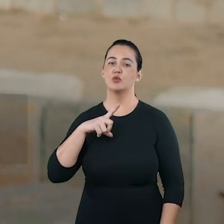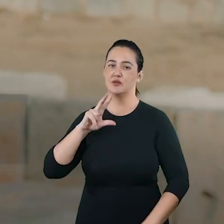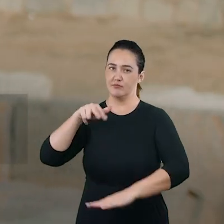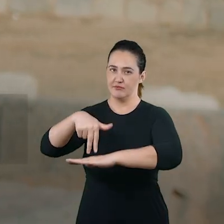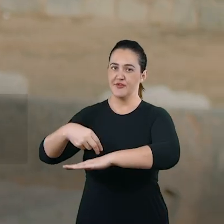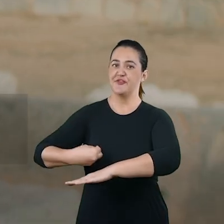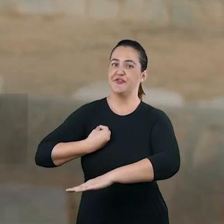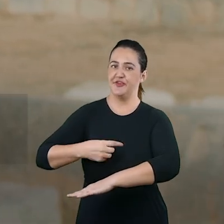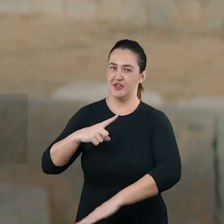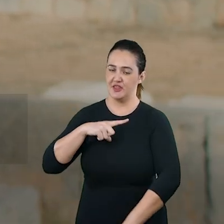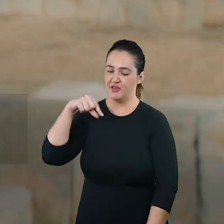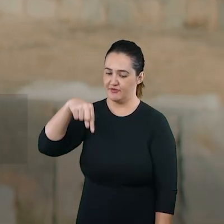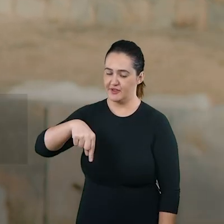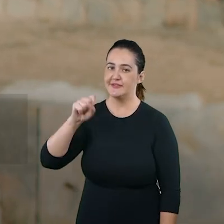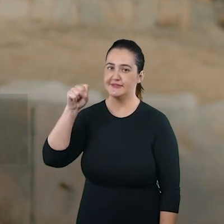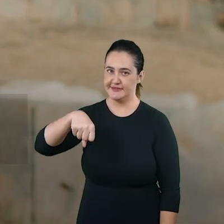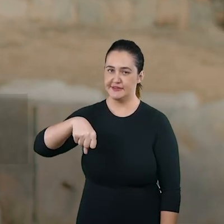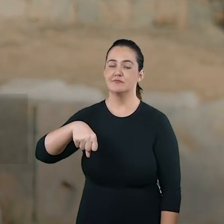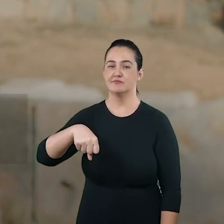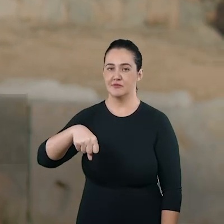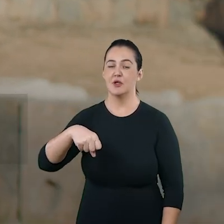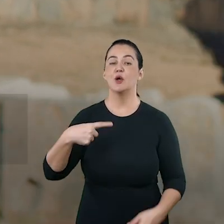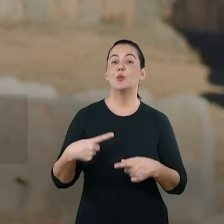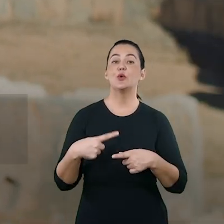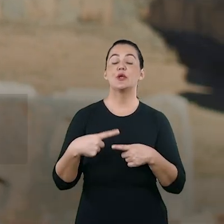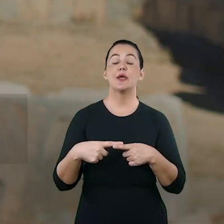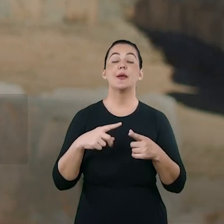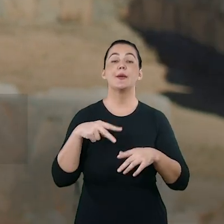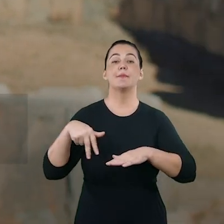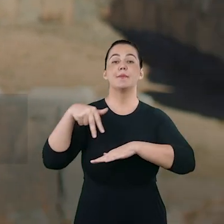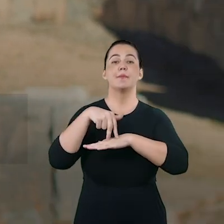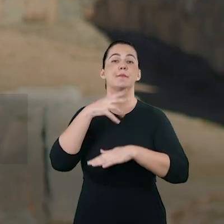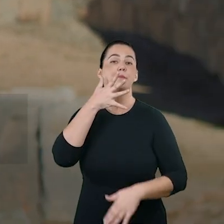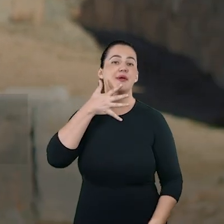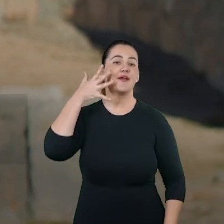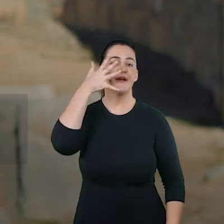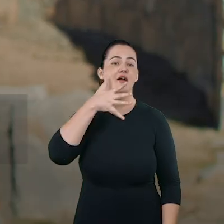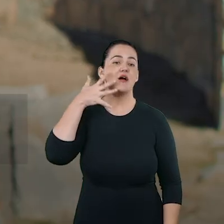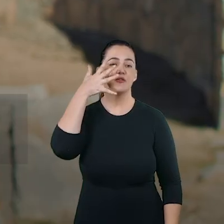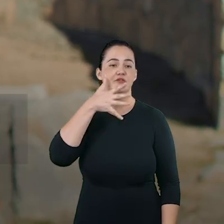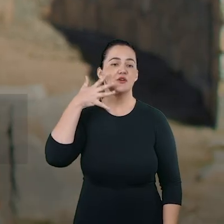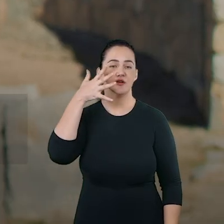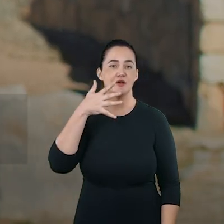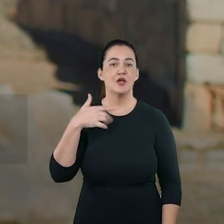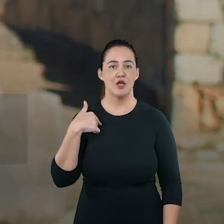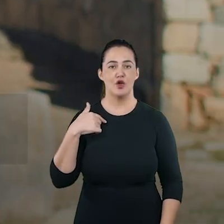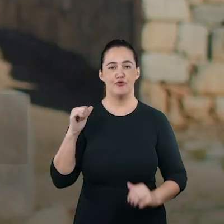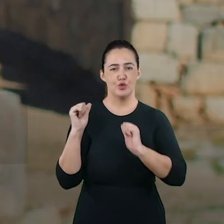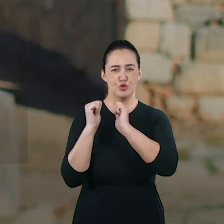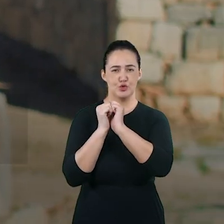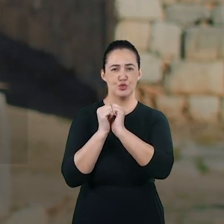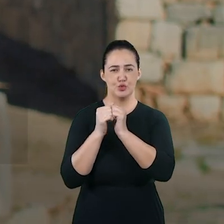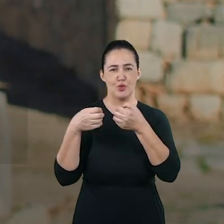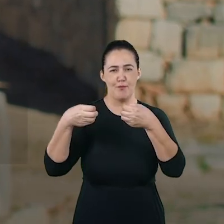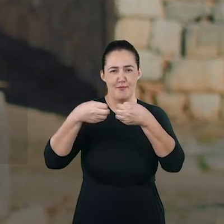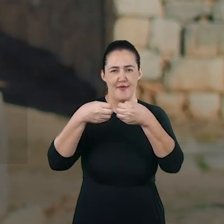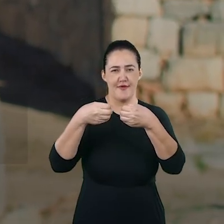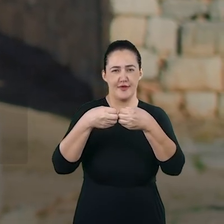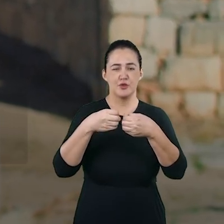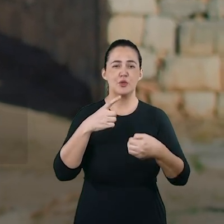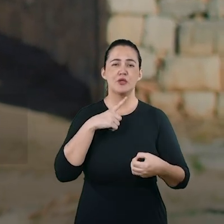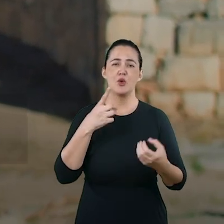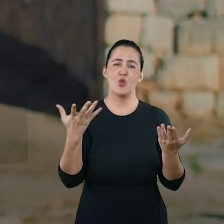a multidão que morava nessa cidade a partir desse cenário aqui. Eu vou chegar com vocês mais próximo ali, hoje só